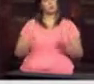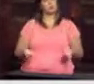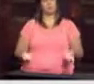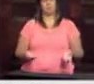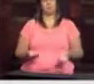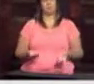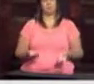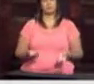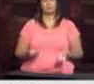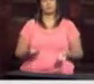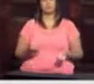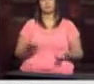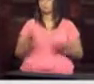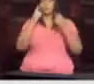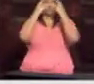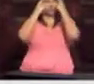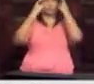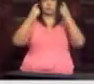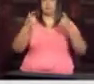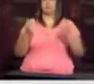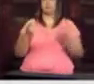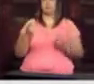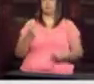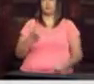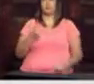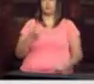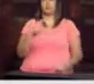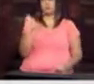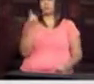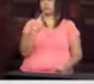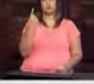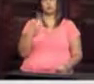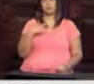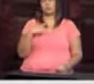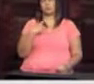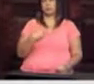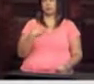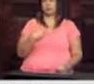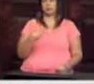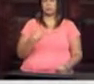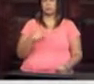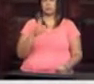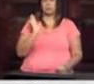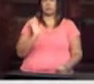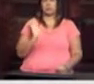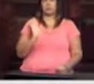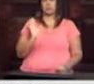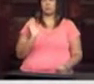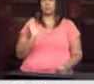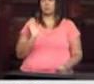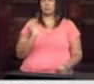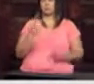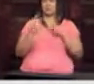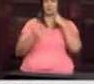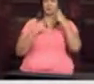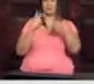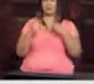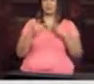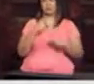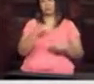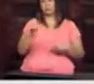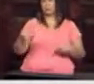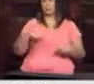minha fala. Violência, nós todos temos que participar. O cara aqui sempre está dizendo, claro, não podemos